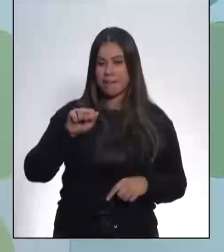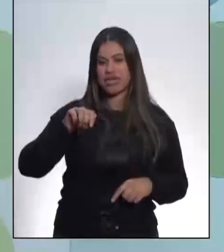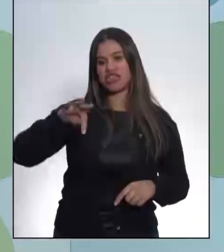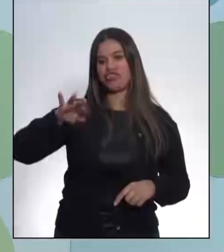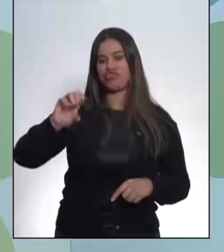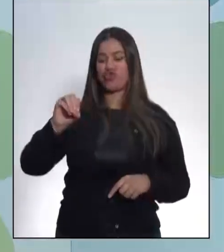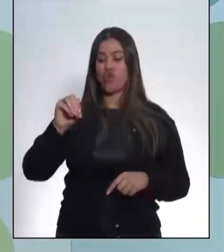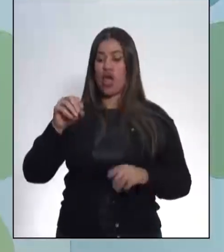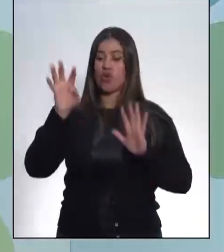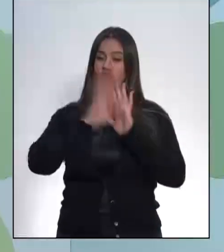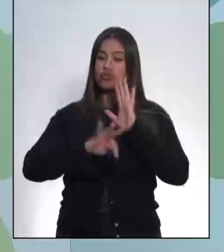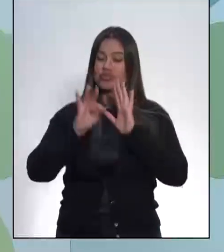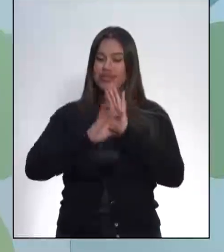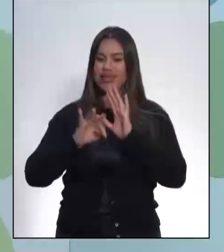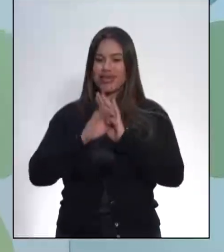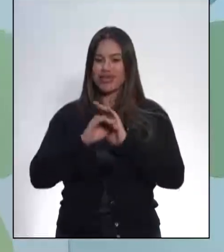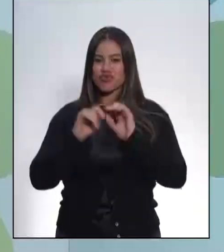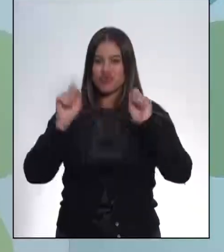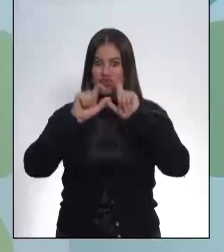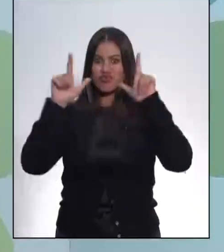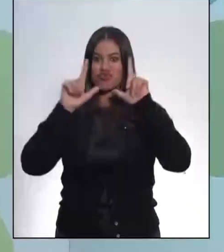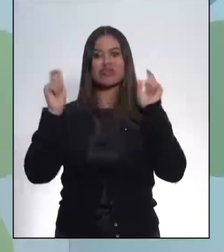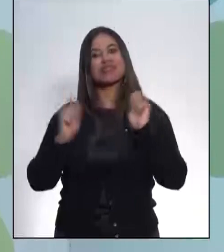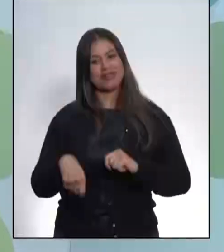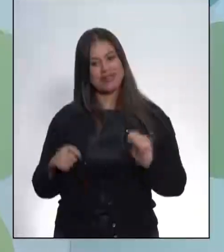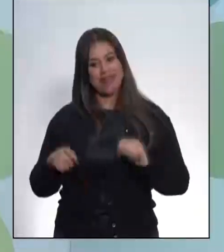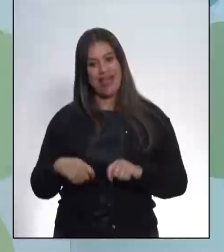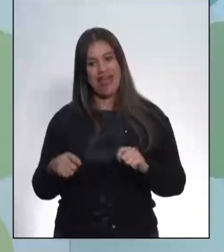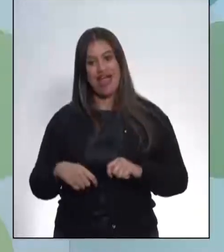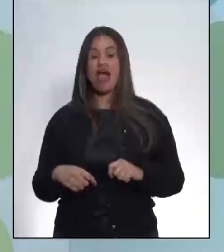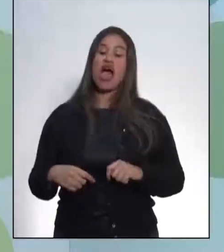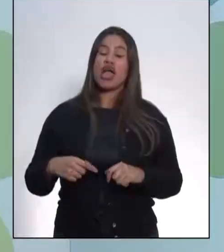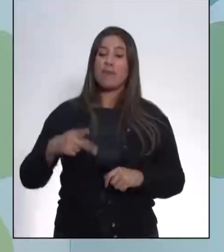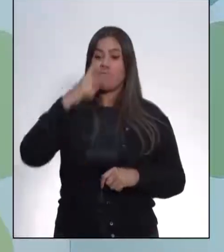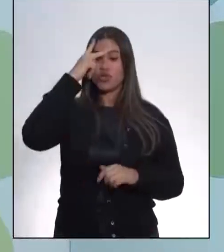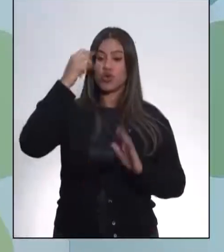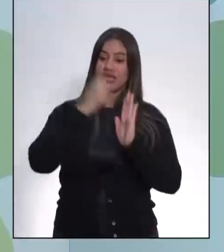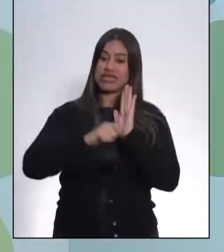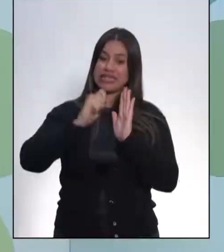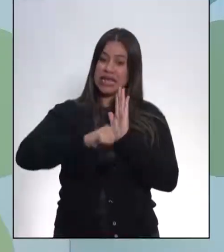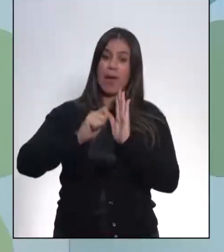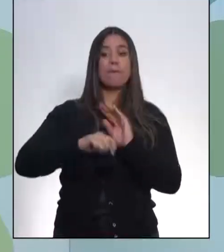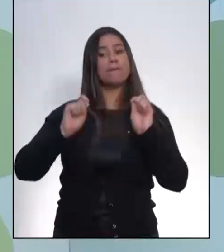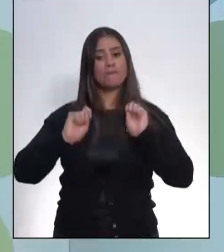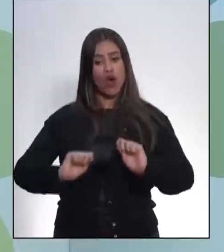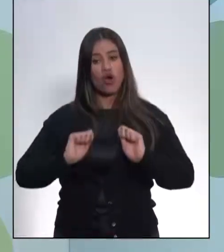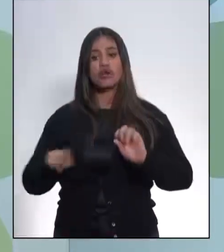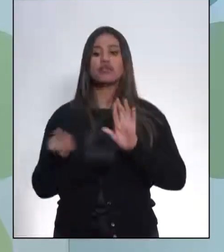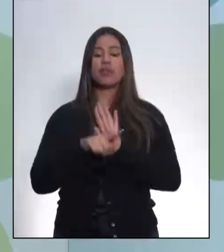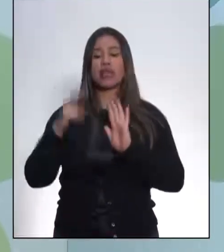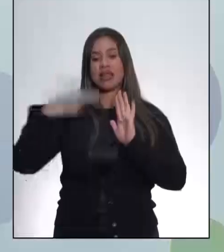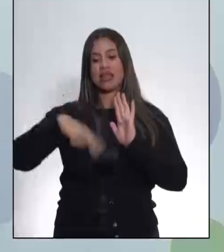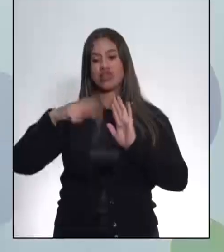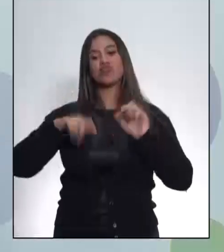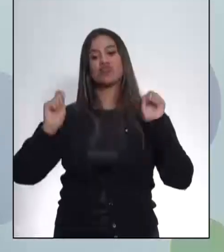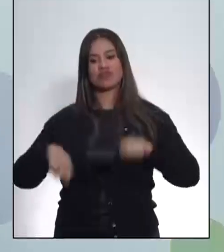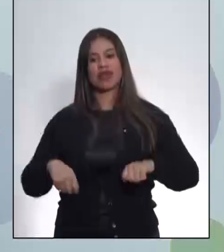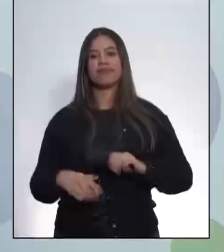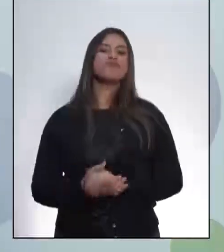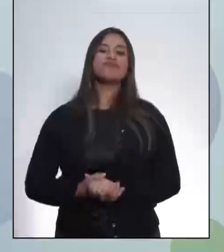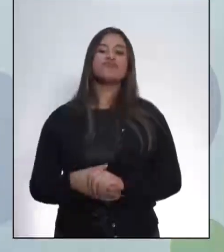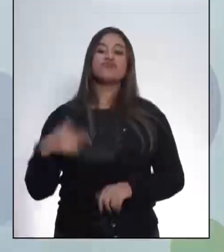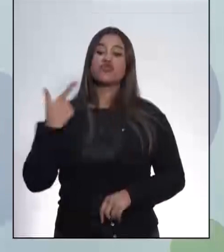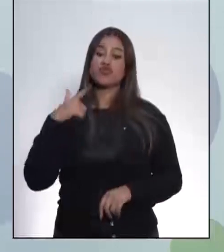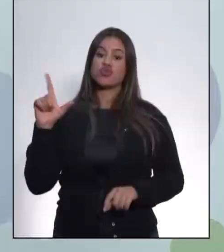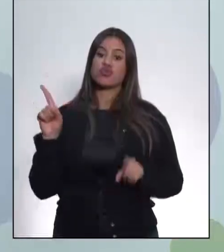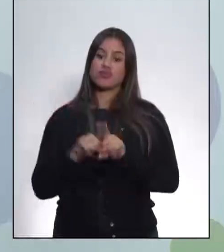mais interessante. Então isso pode ser usado por você, escritor, e você, leitor, procurar isso no texto, para deixar o texto mais interessante. Vamos lá? Outra questão que